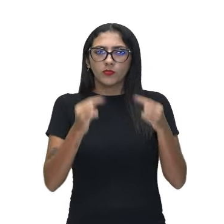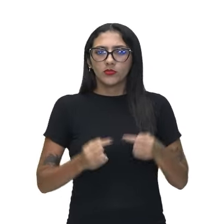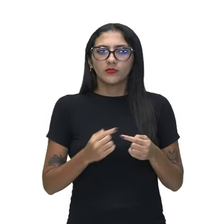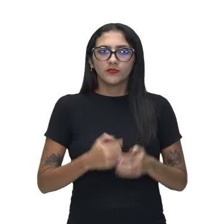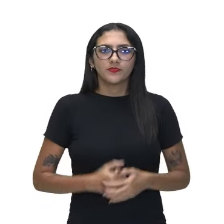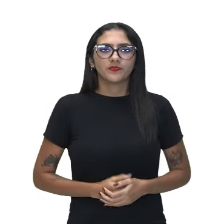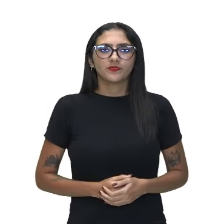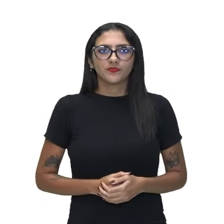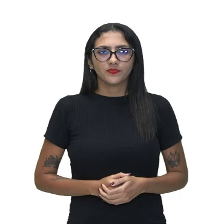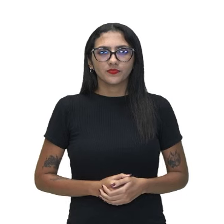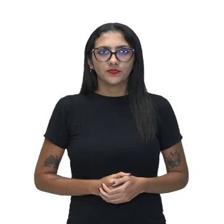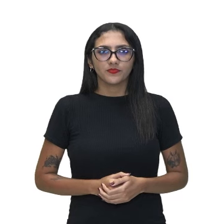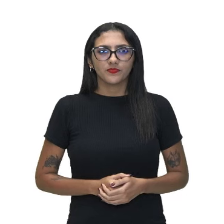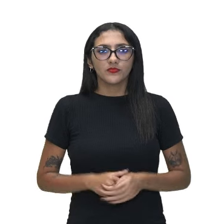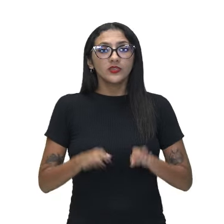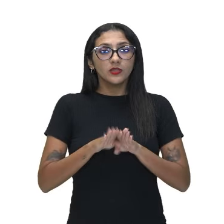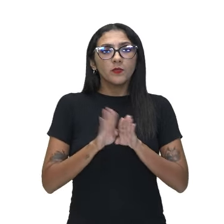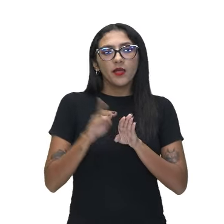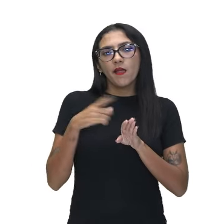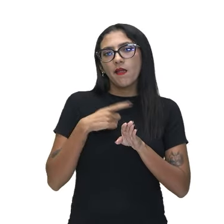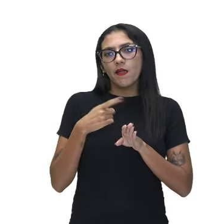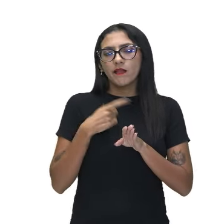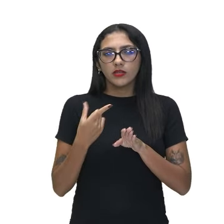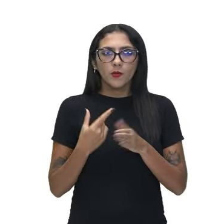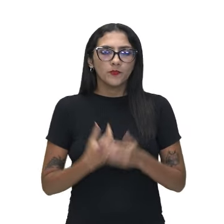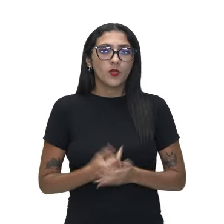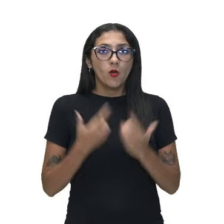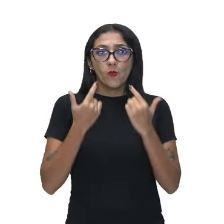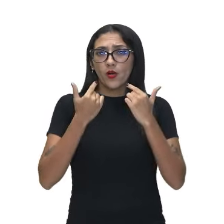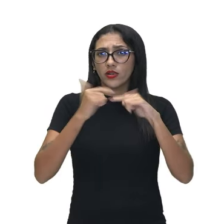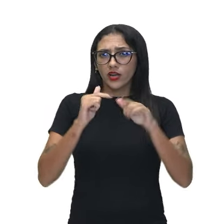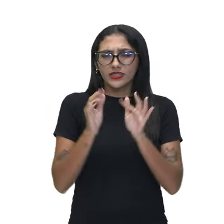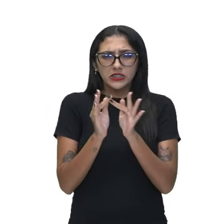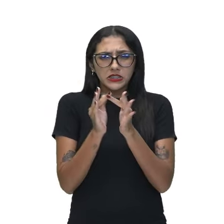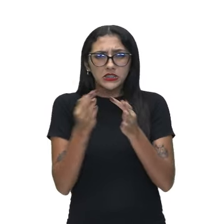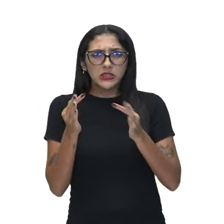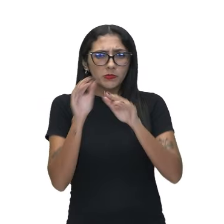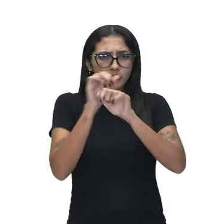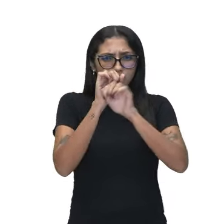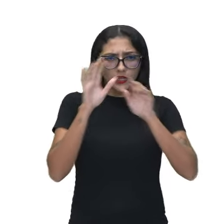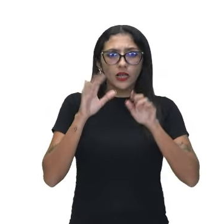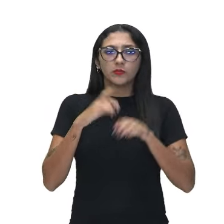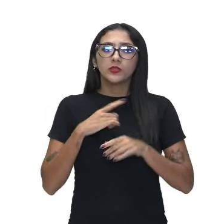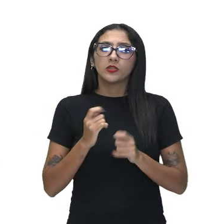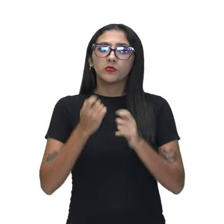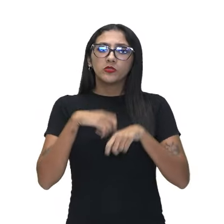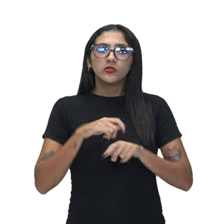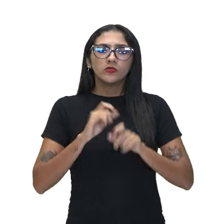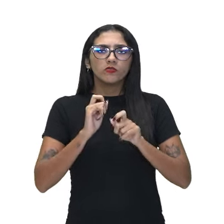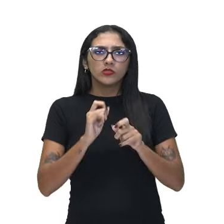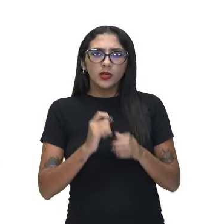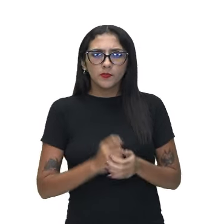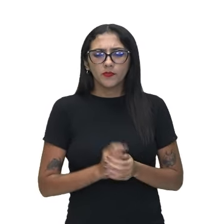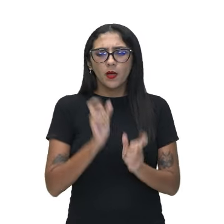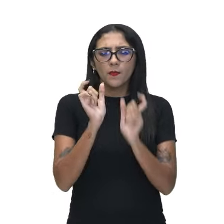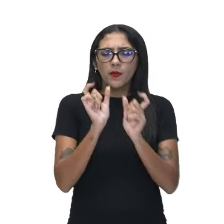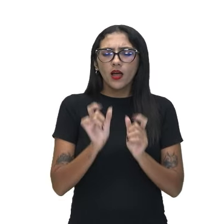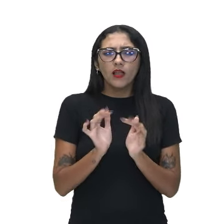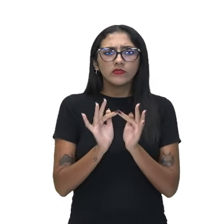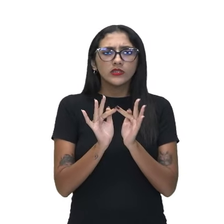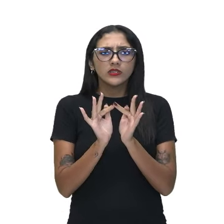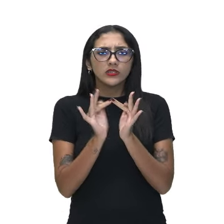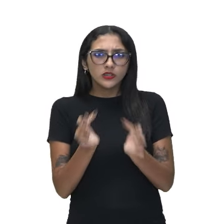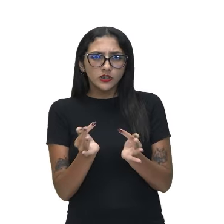é um texto que emprega uma linguagem clara e objetiva, optando por sentenças curtas, como nós